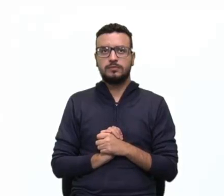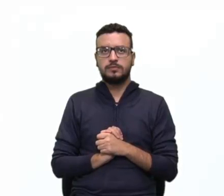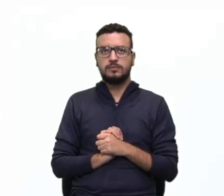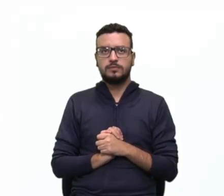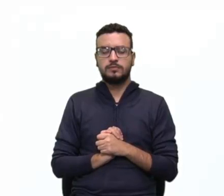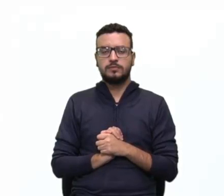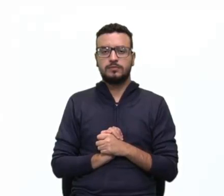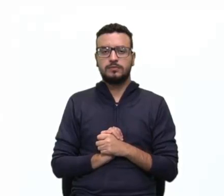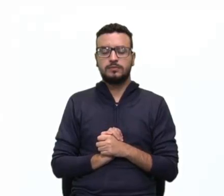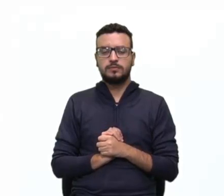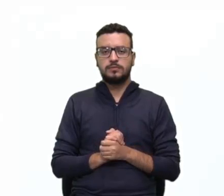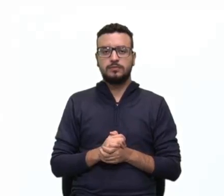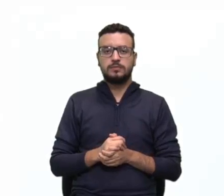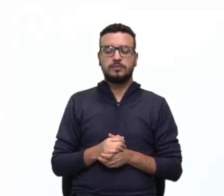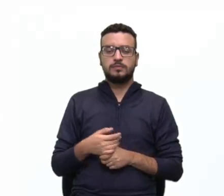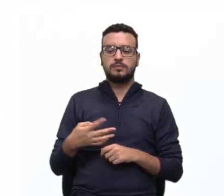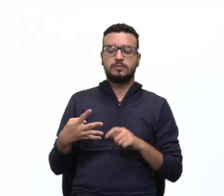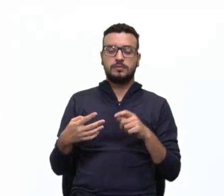plana.